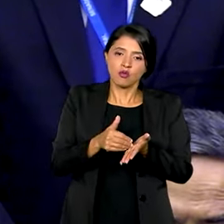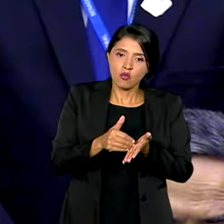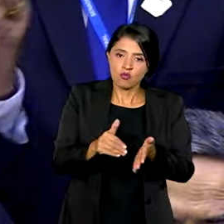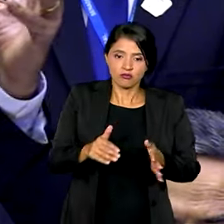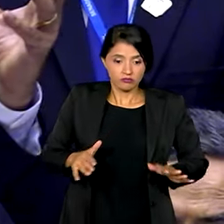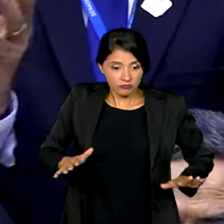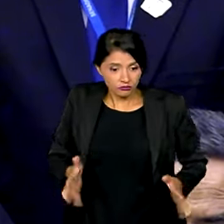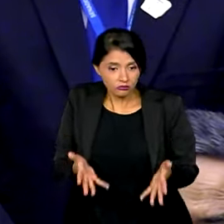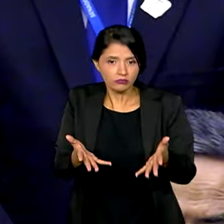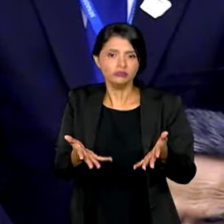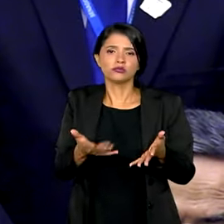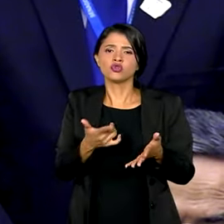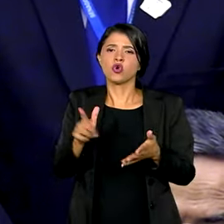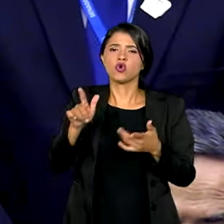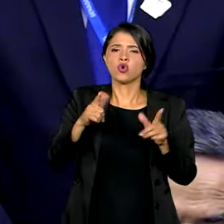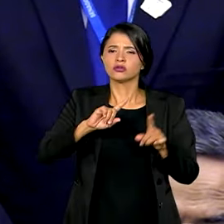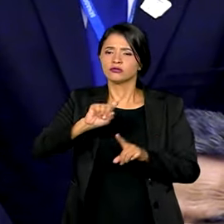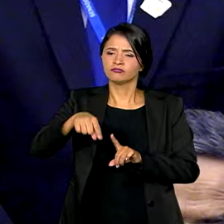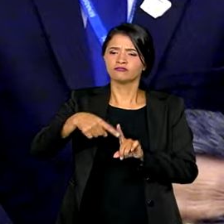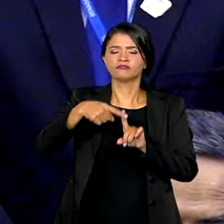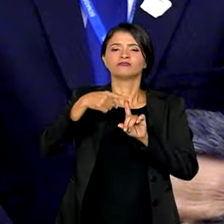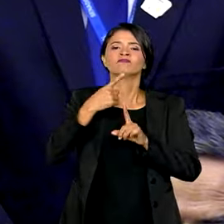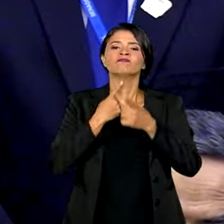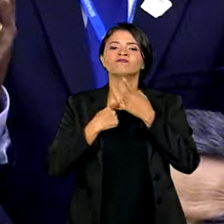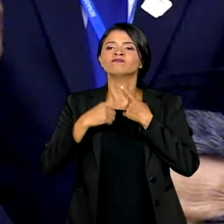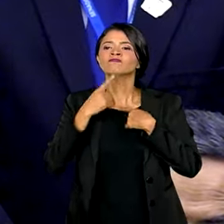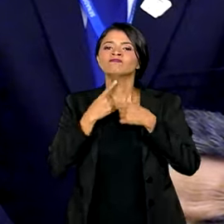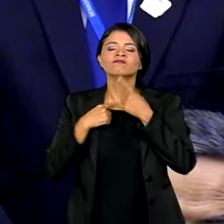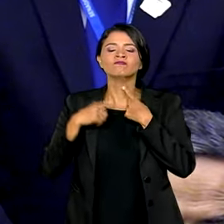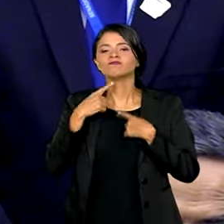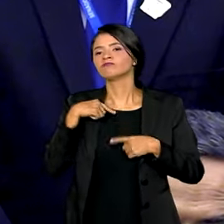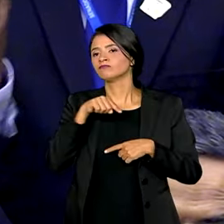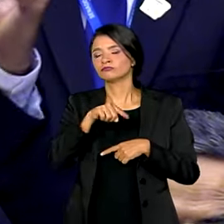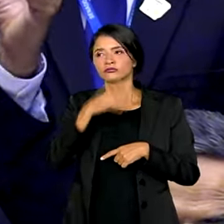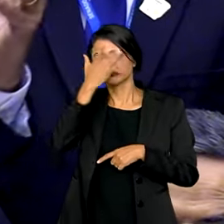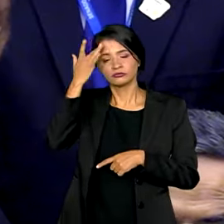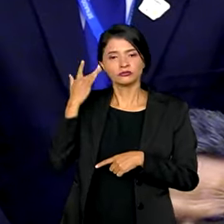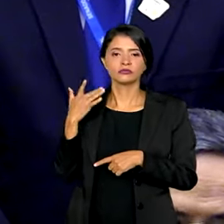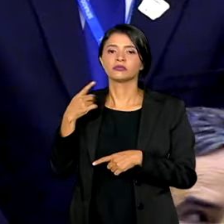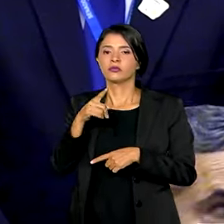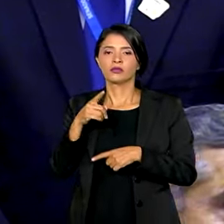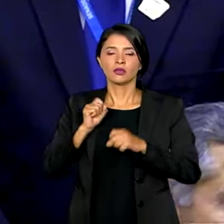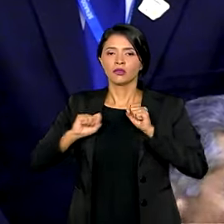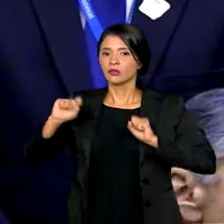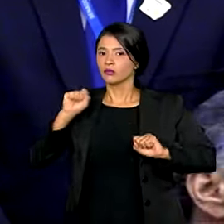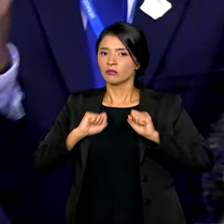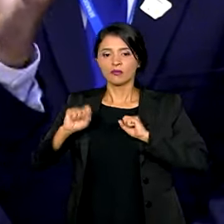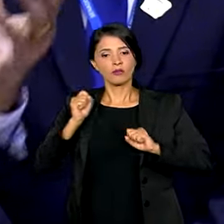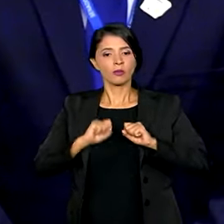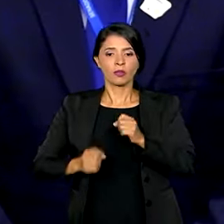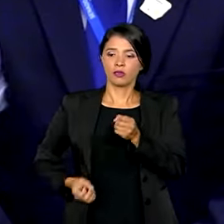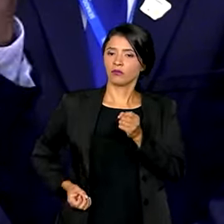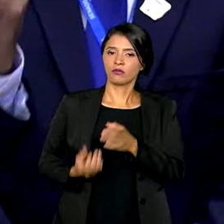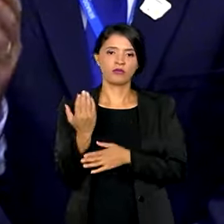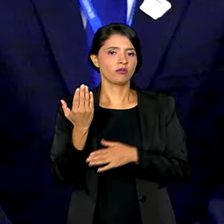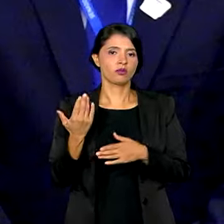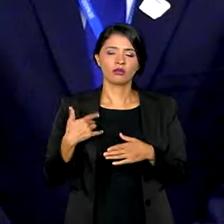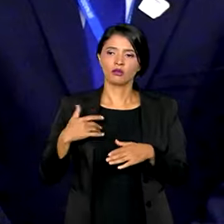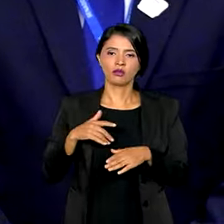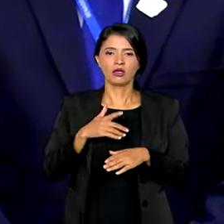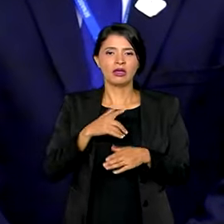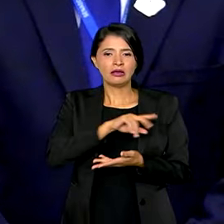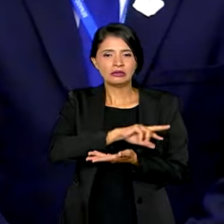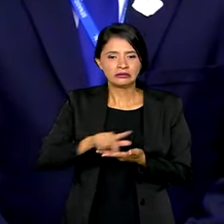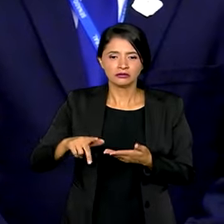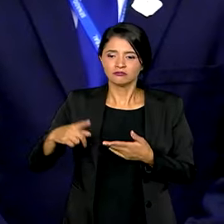vetor de muitas vontades. Isso aqui aglutinou muitos anseios, aglutinou